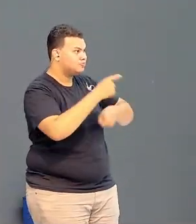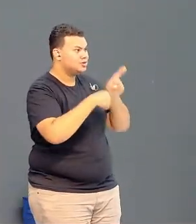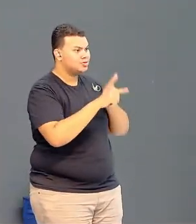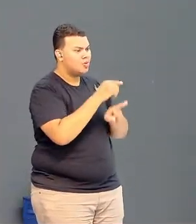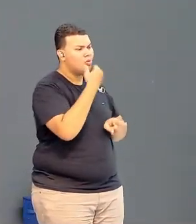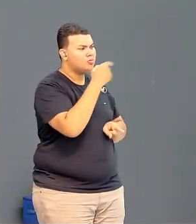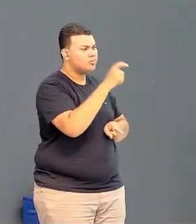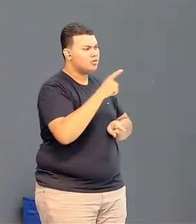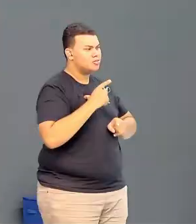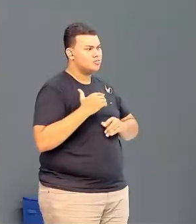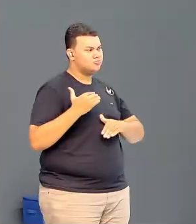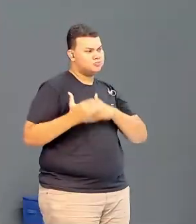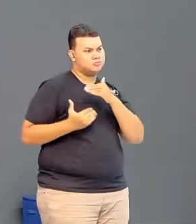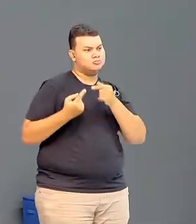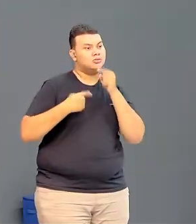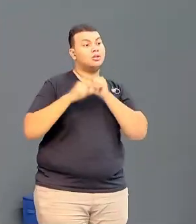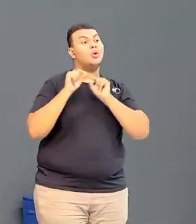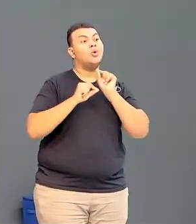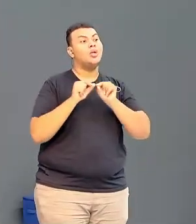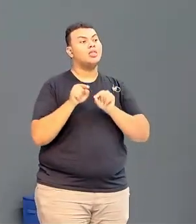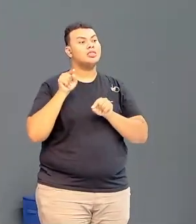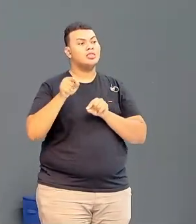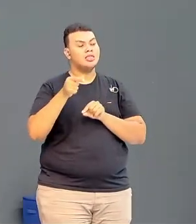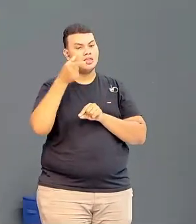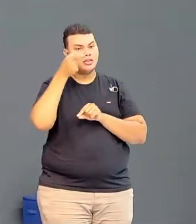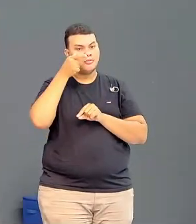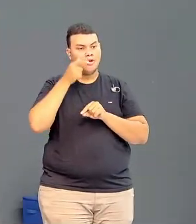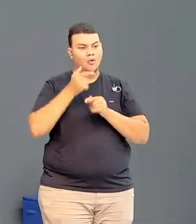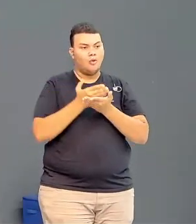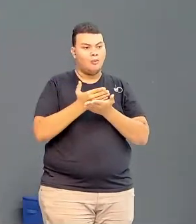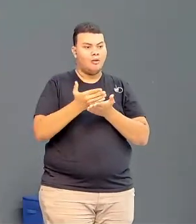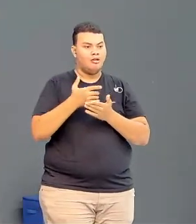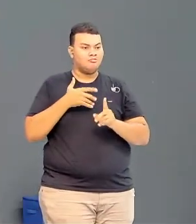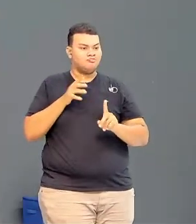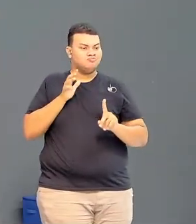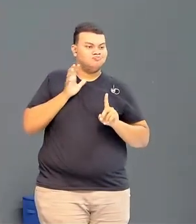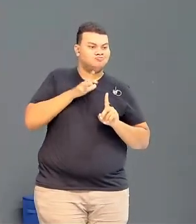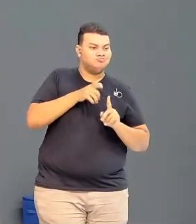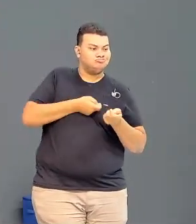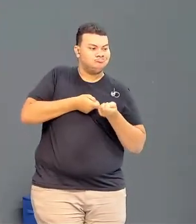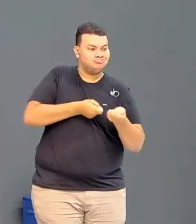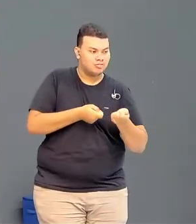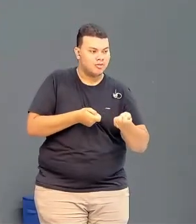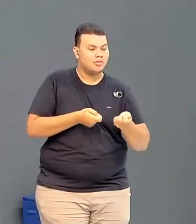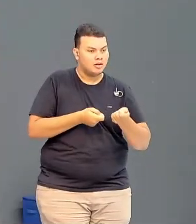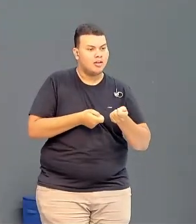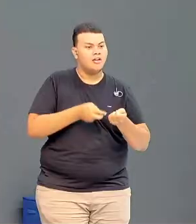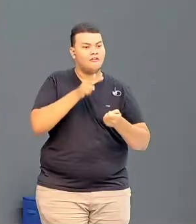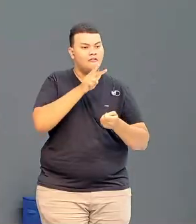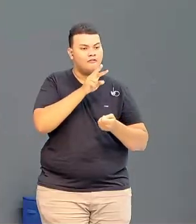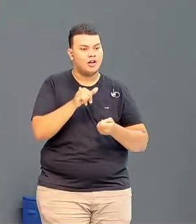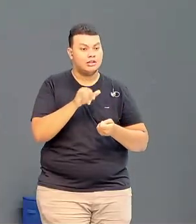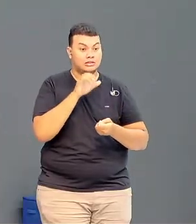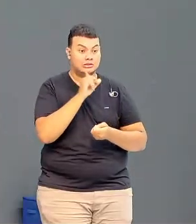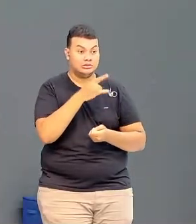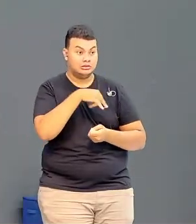está avançando, progredindo, ele ativa modo fortaleza, e alguma coisa vai lhe